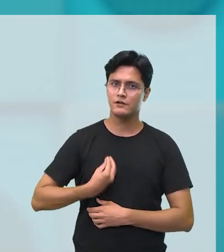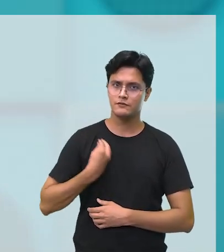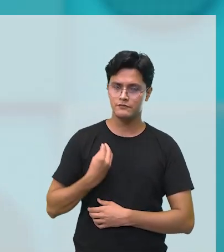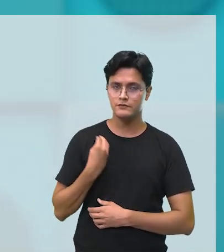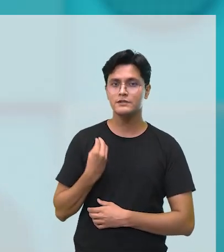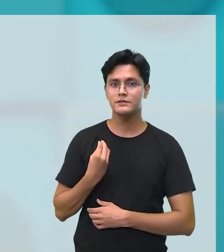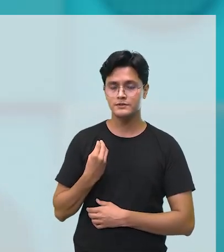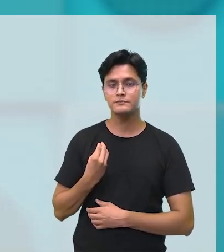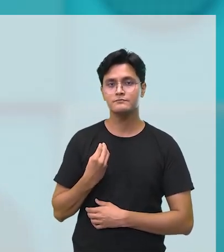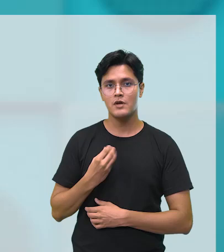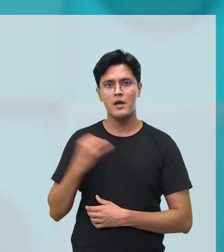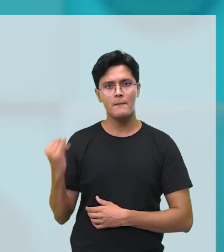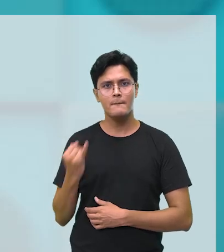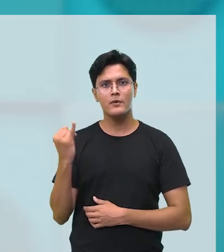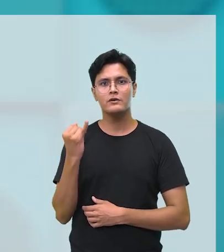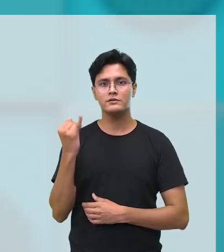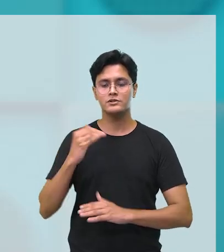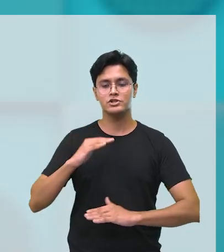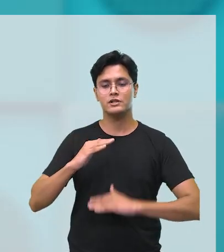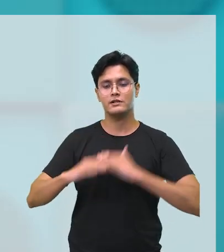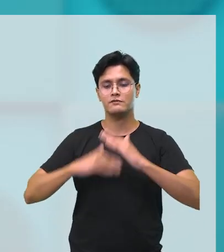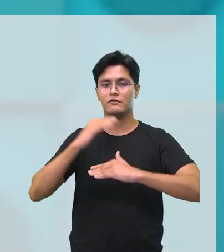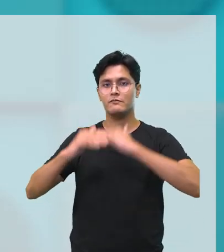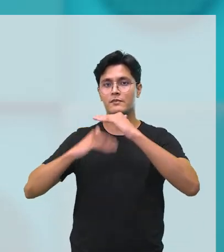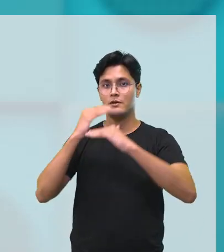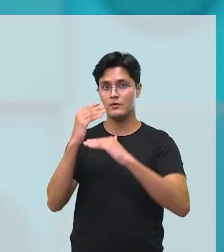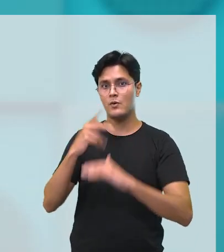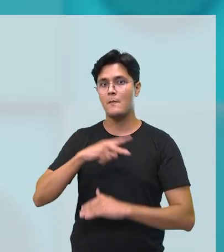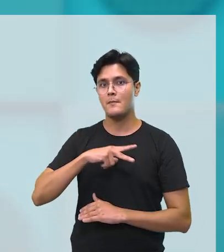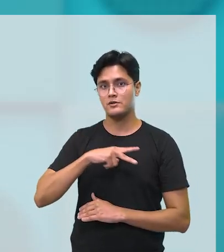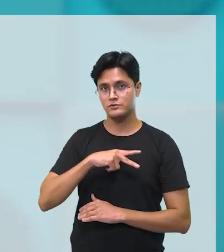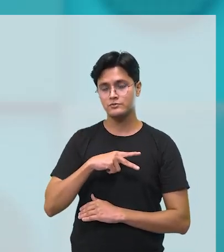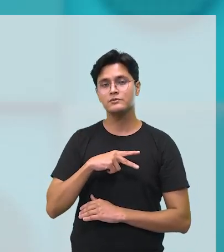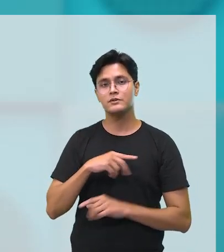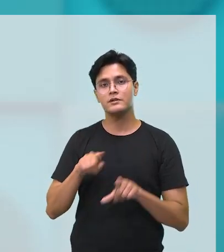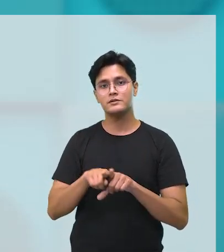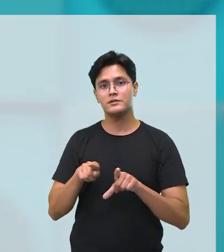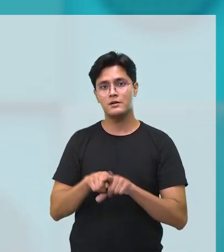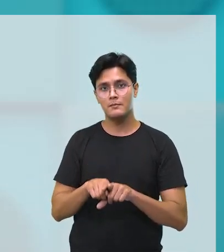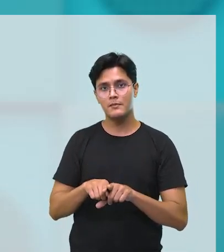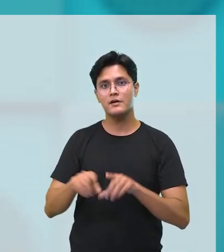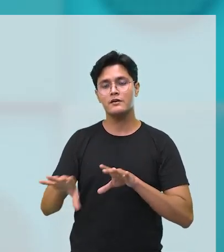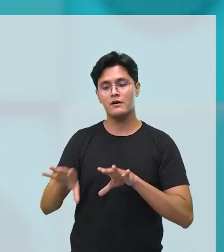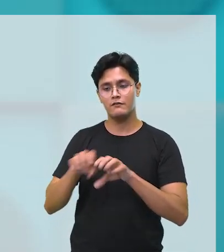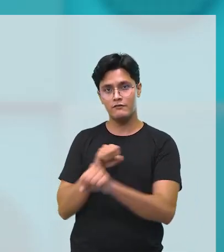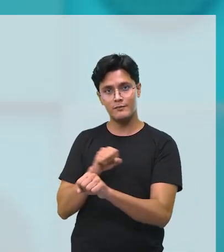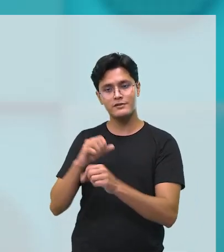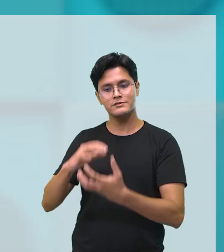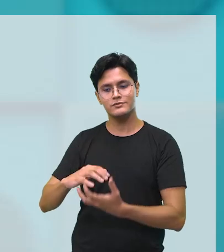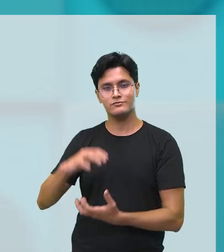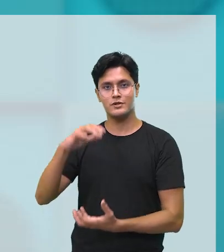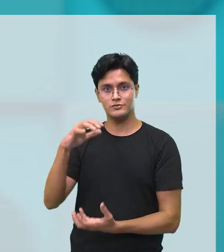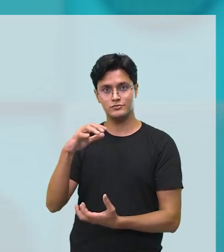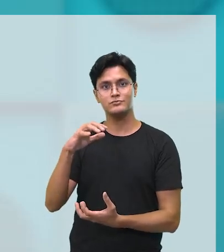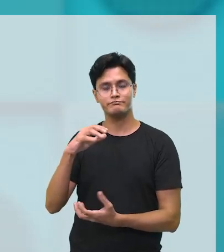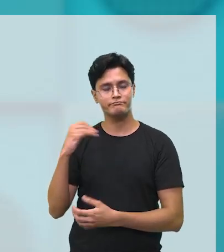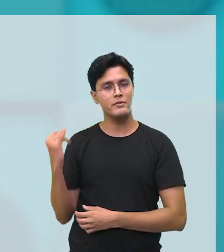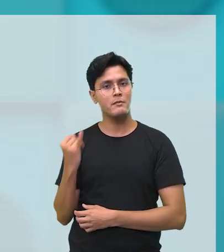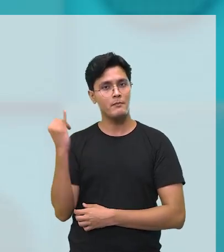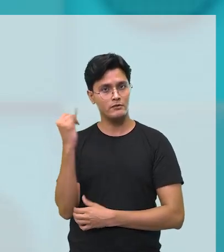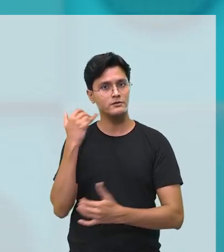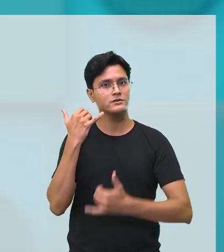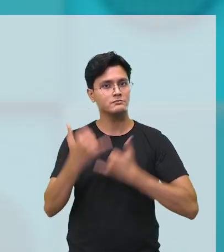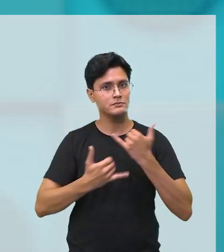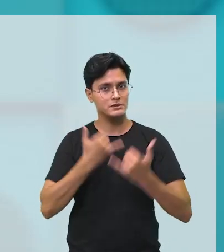importante para o crescimento pessoal e futuramente deixar a formação deste adulto, né? A gente está